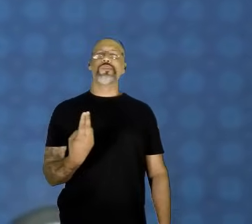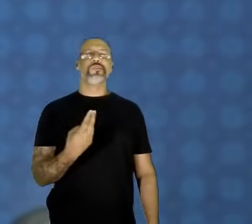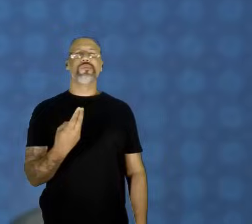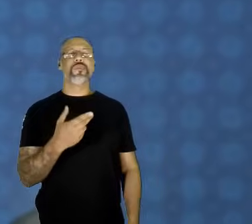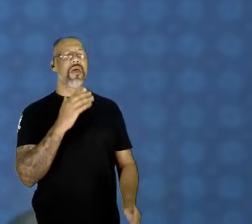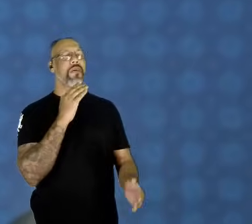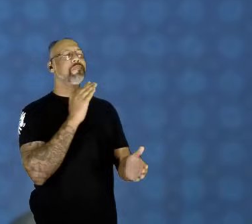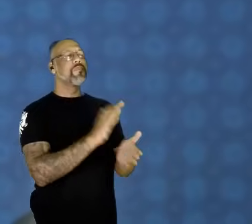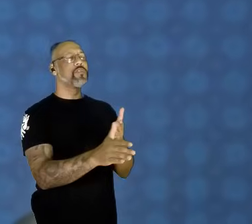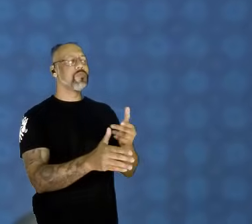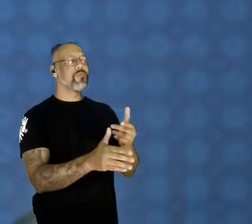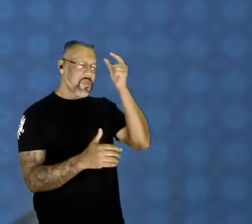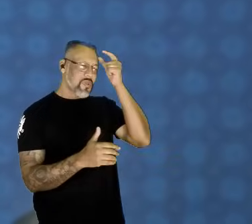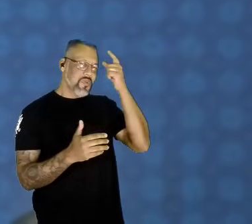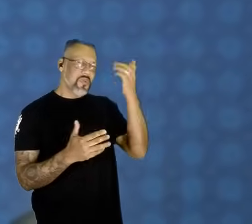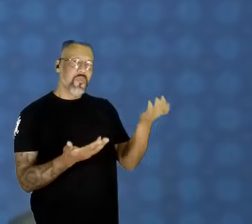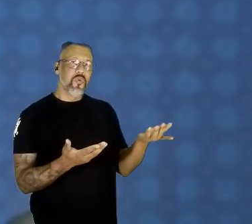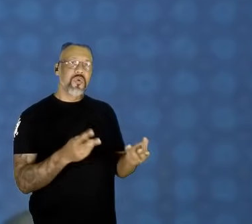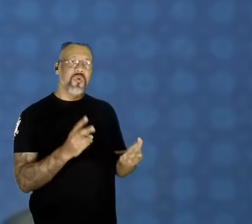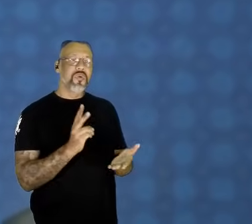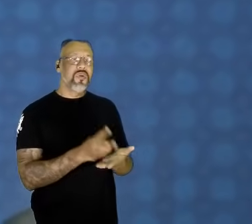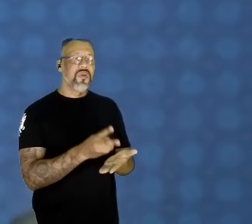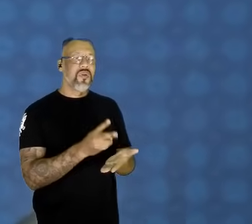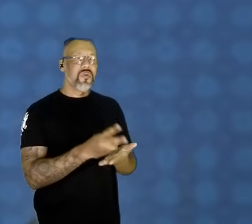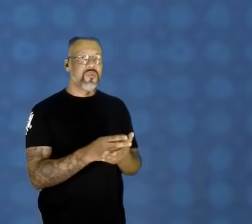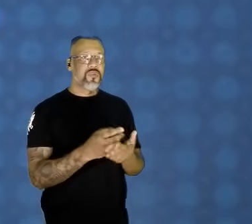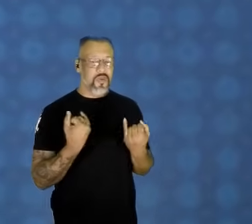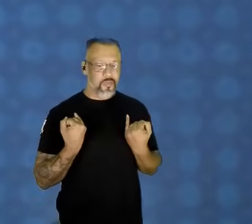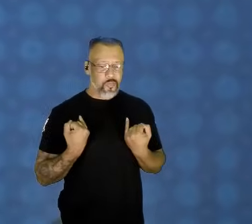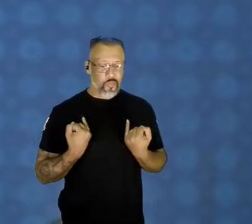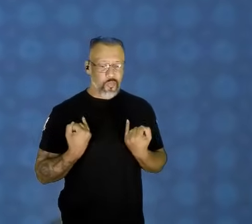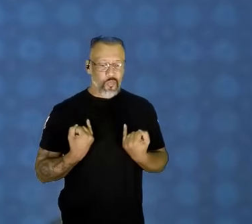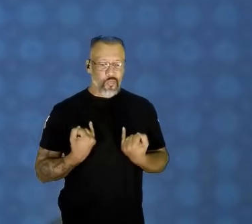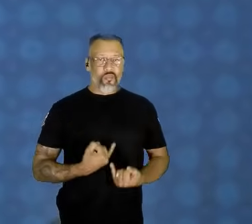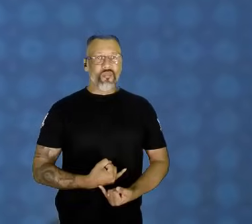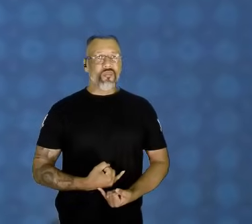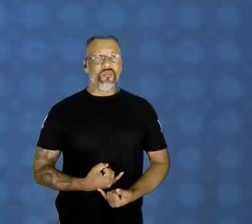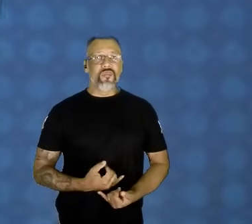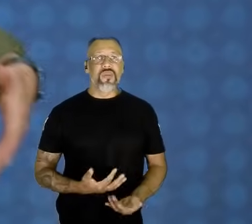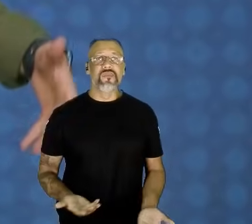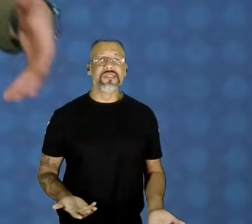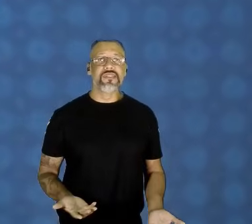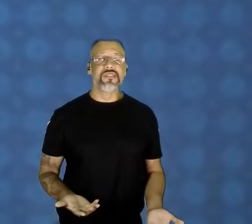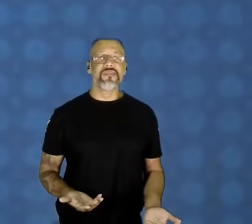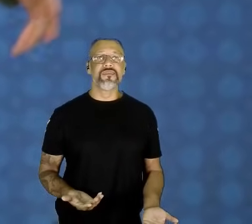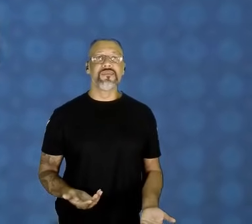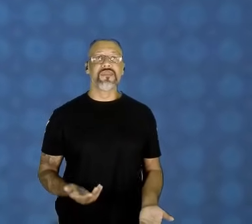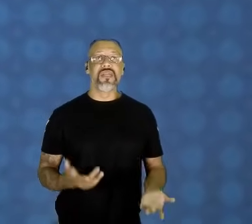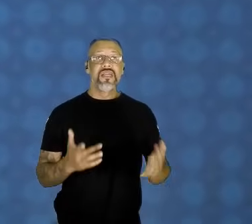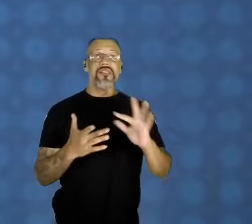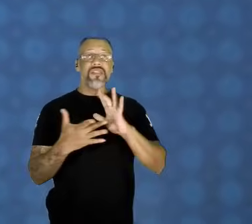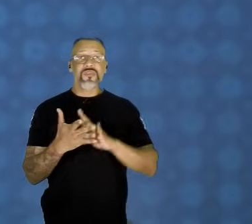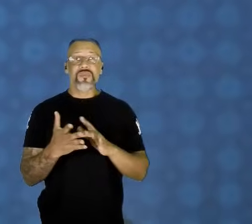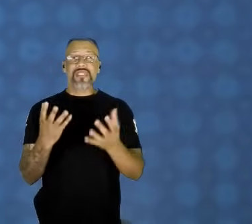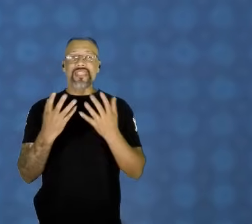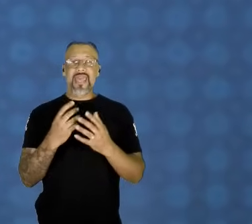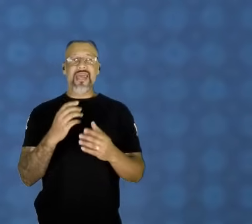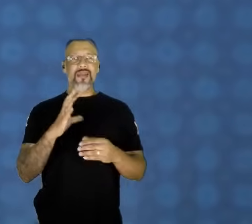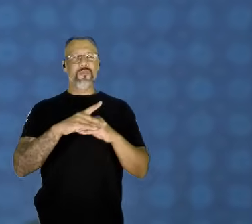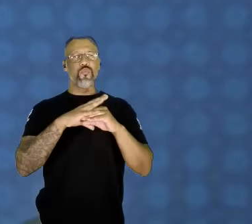Jesus não quer apenas fazer aquilo e tirar aquilo que te deixa agoniado. Ele quer curar você para sempre.